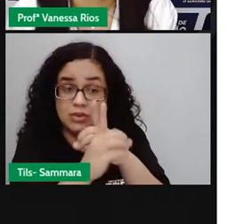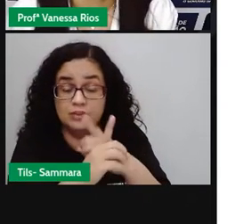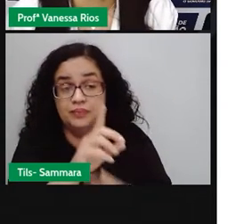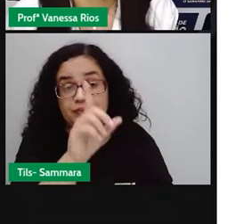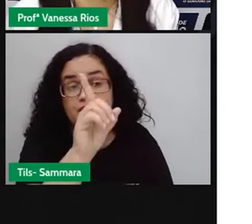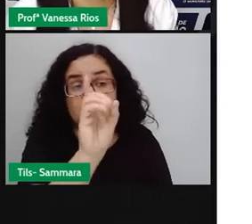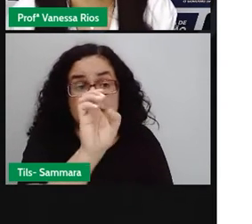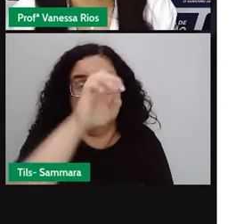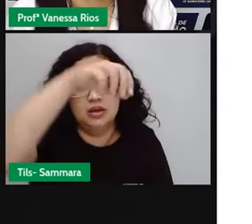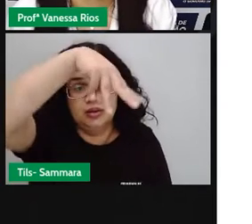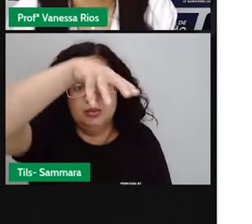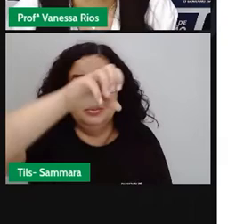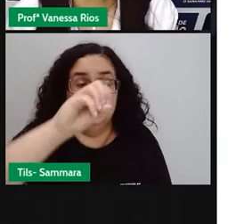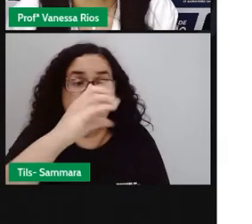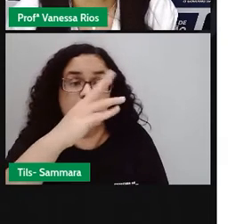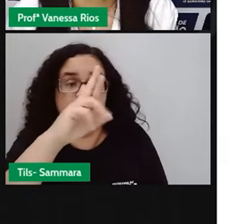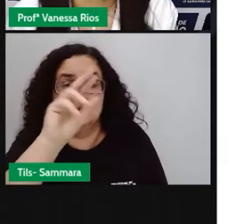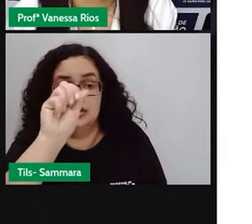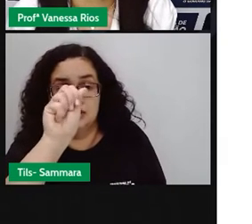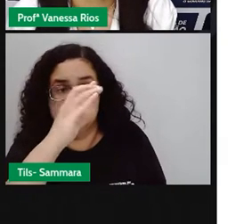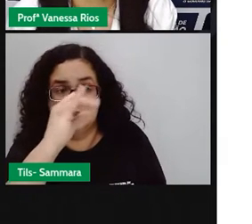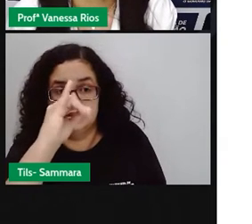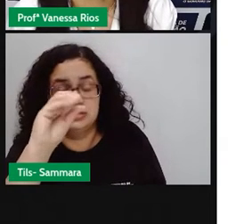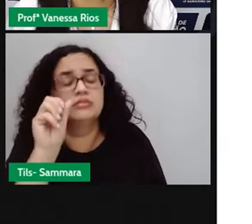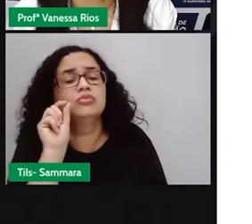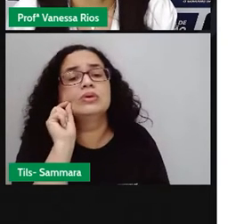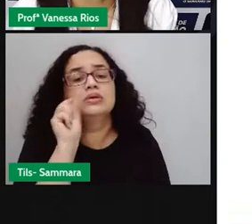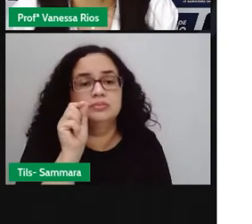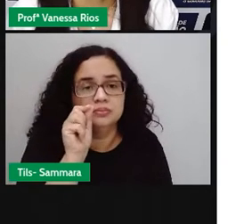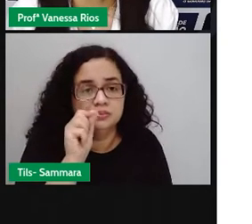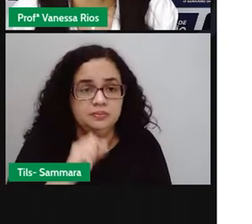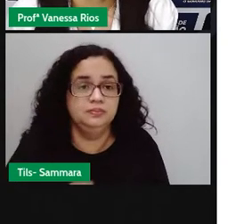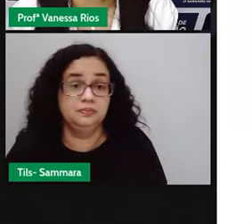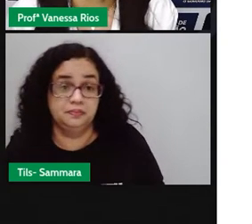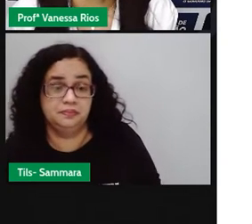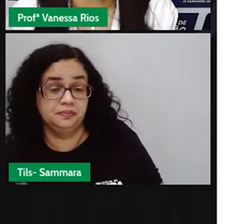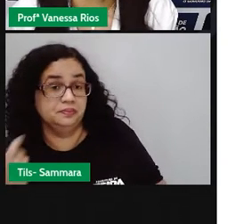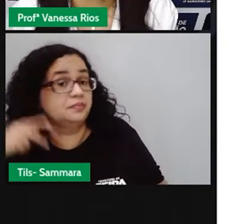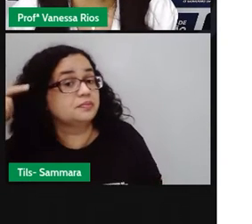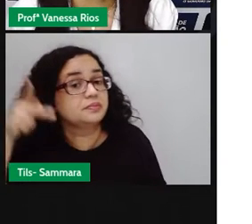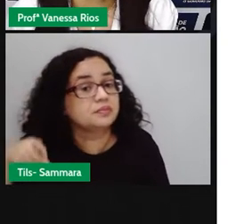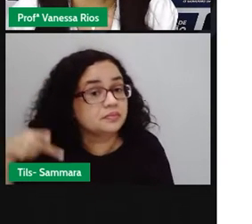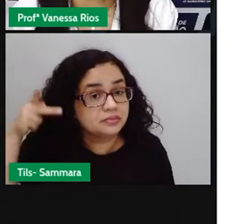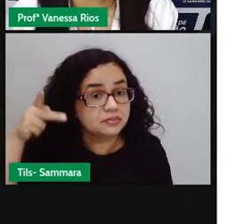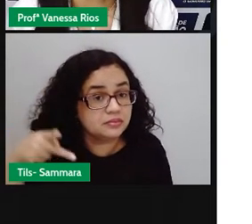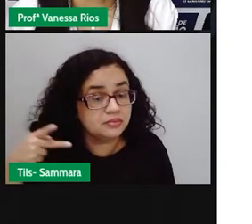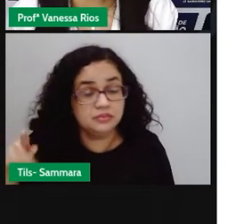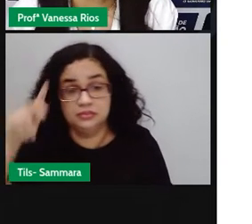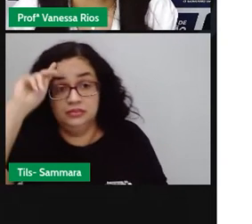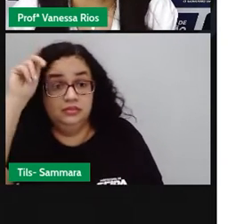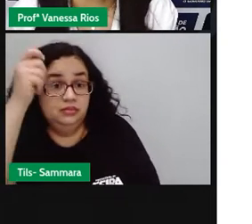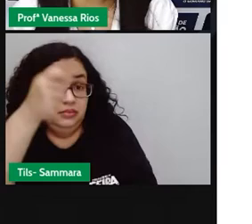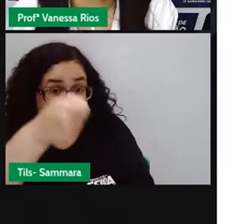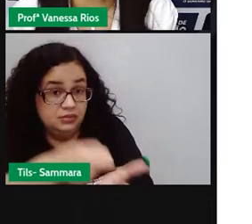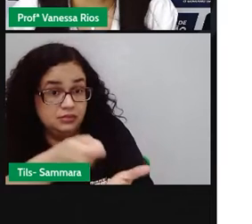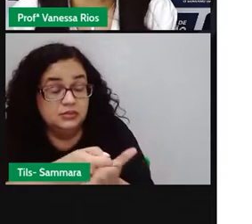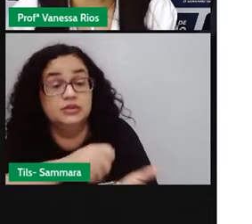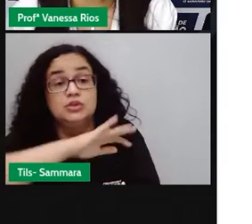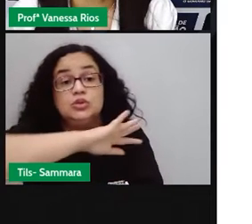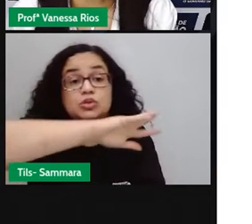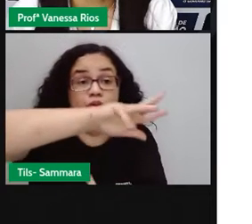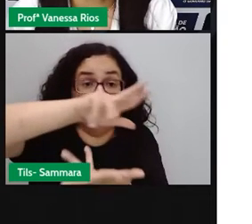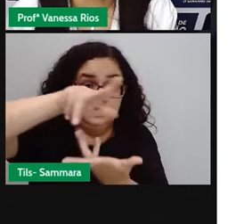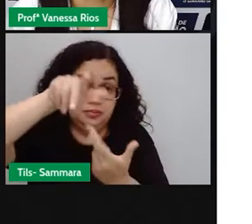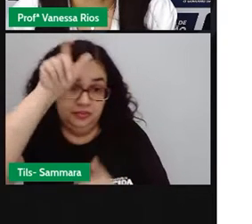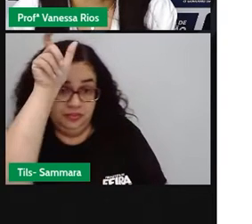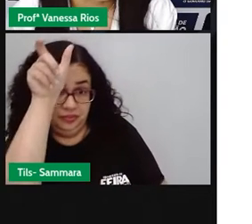democracia, a gente vai encontrar as seguintes definições: sistema político em que a autoridade emana do